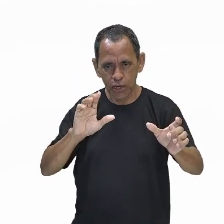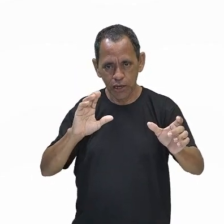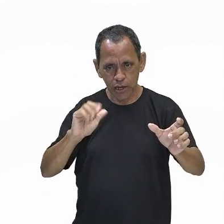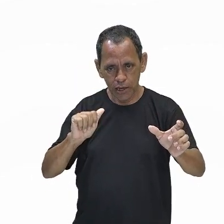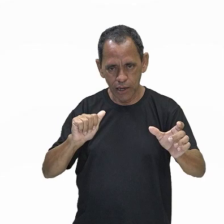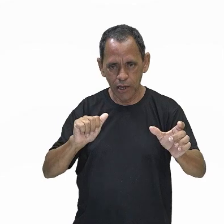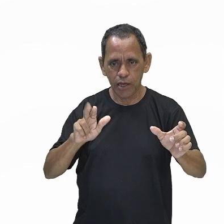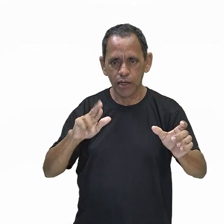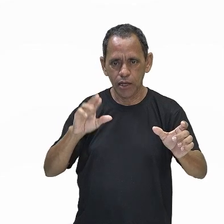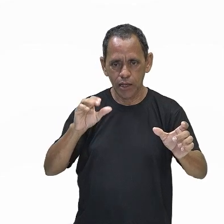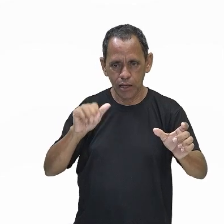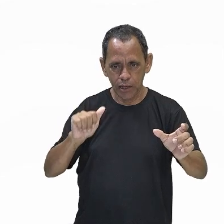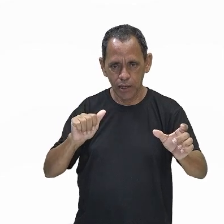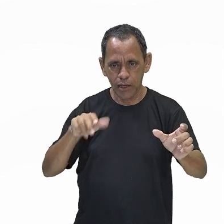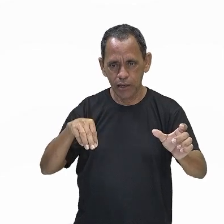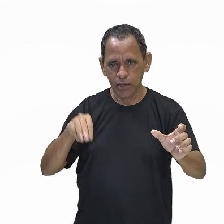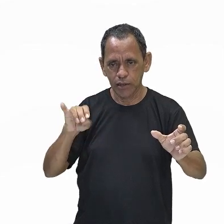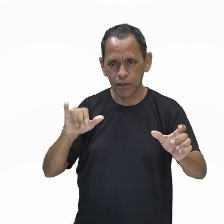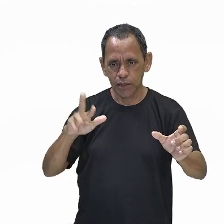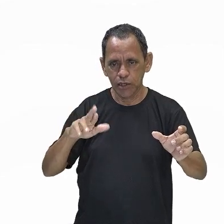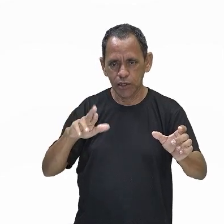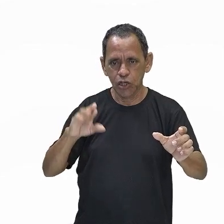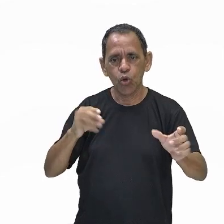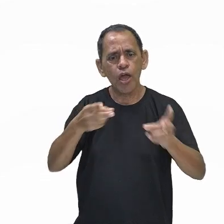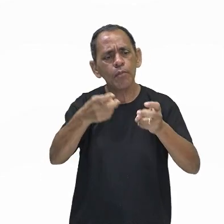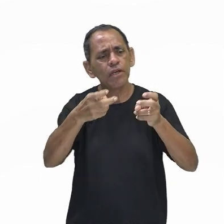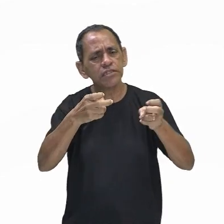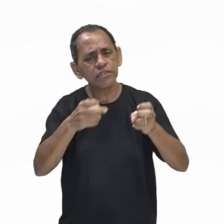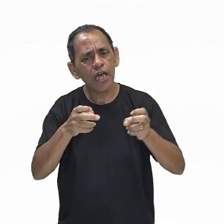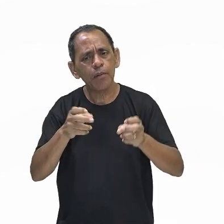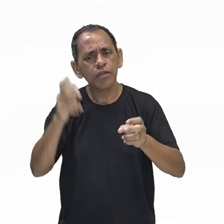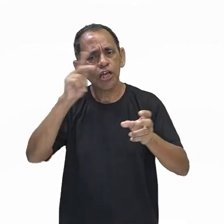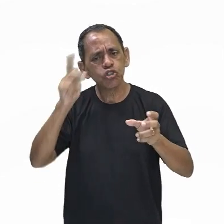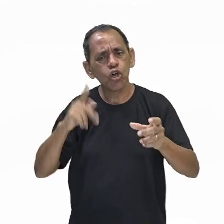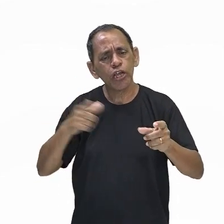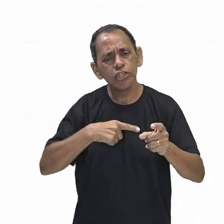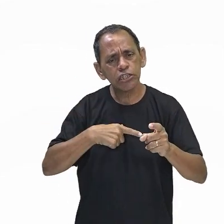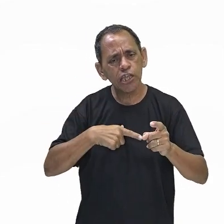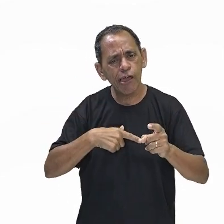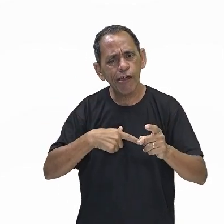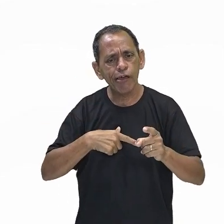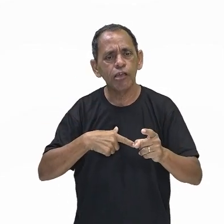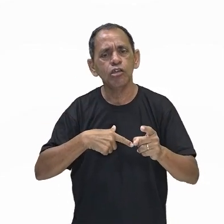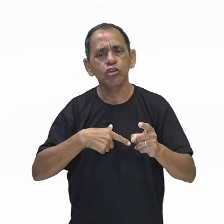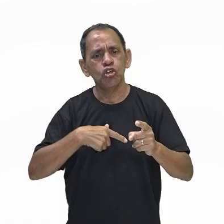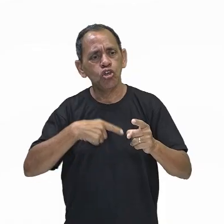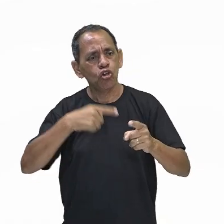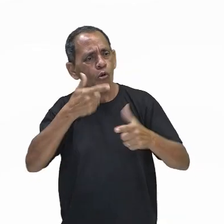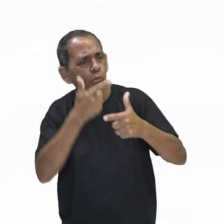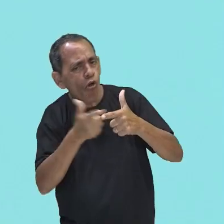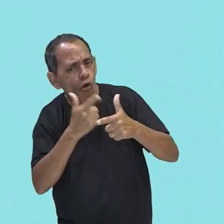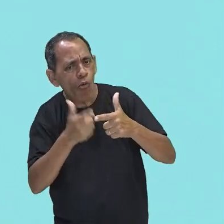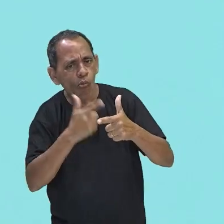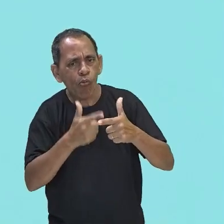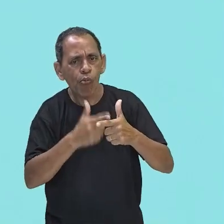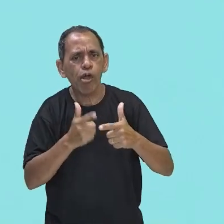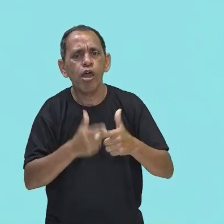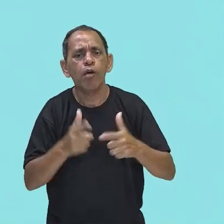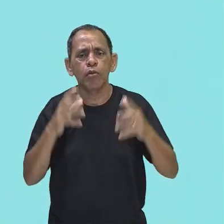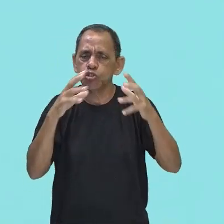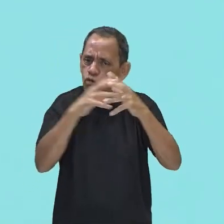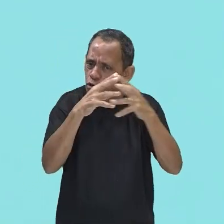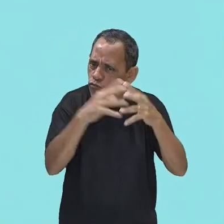que ele é mulher e aí ele percebe que durante a história ele tem um certo conflito, porque ele se sente um pouco interessado, né, por